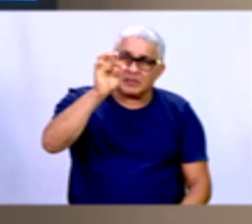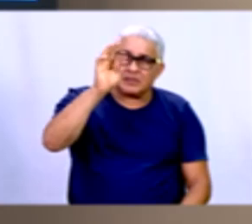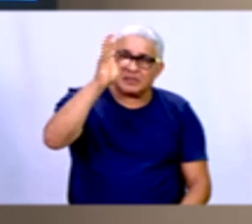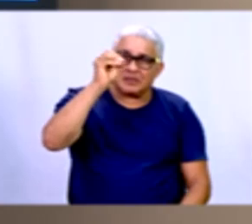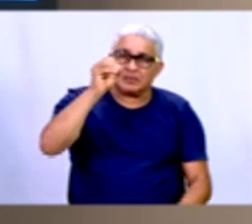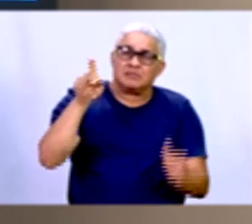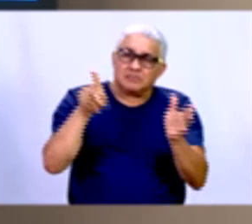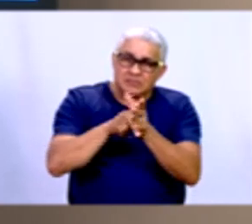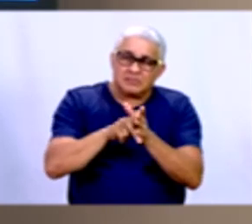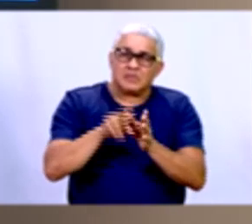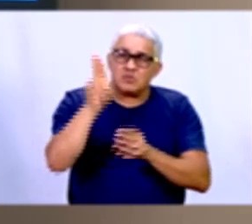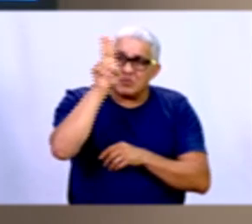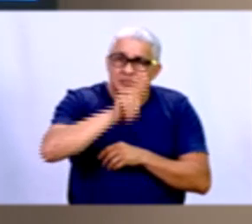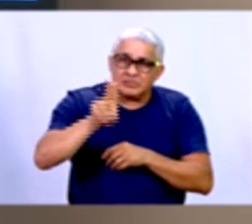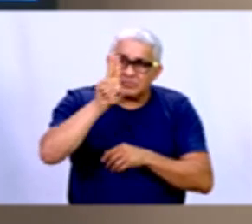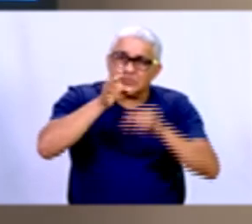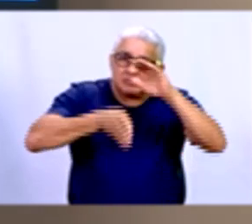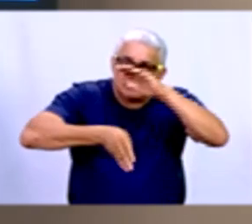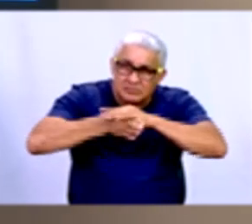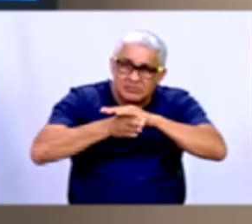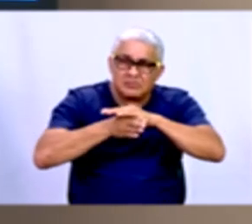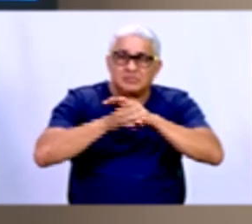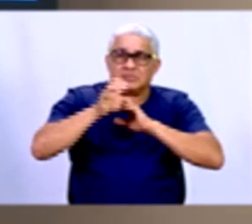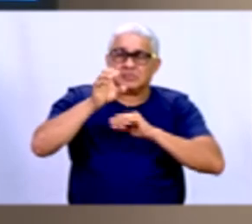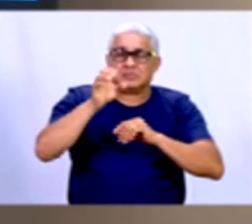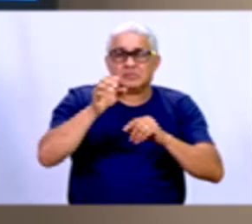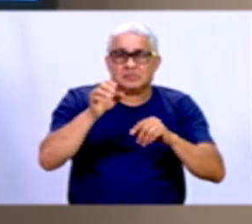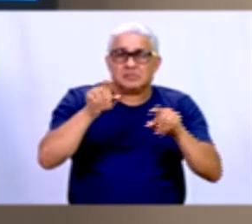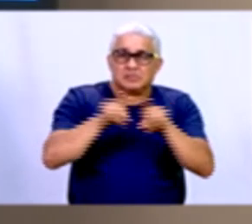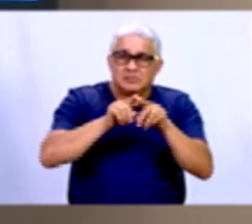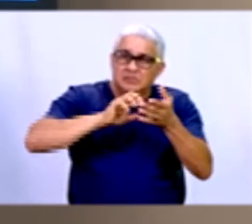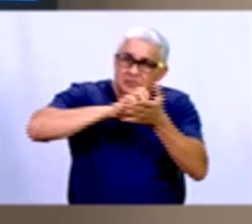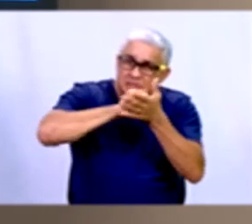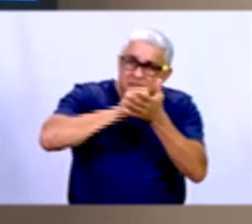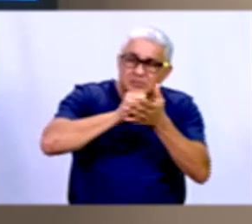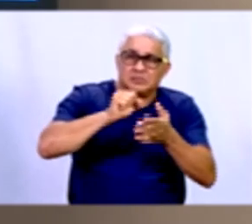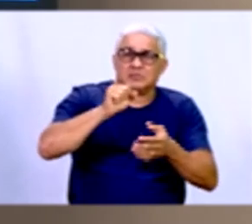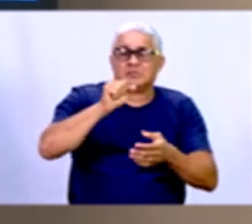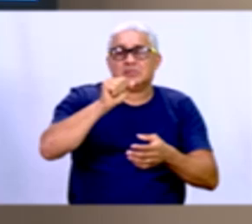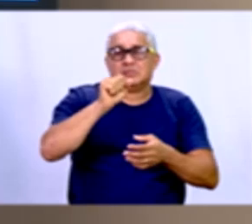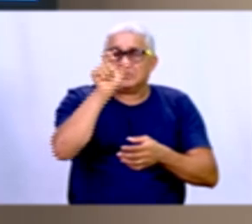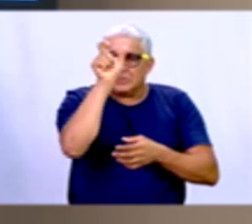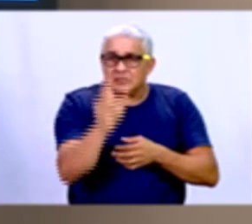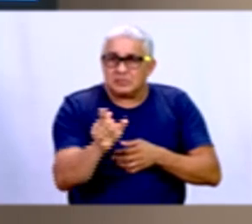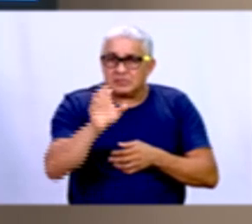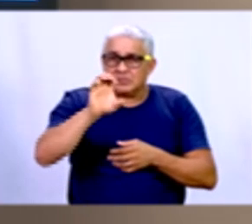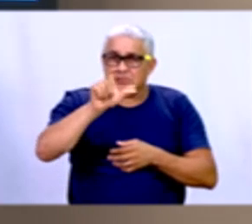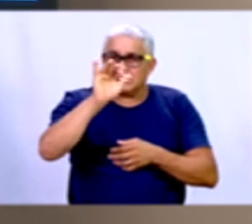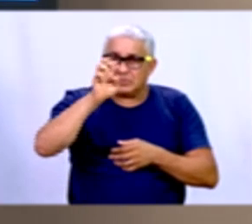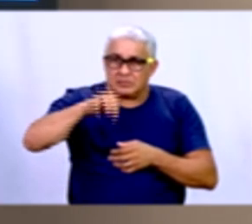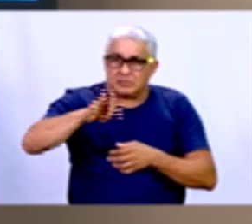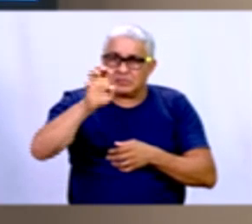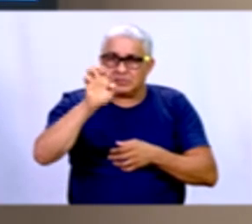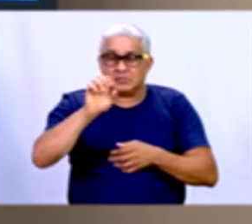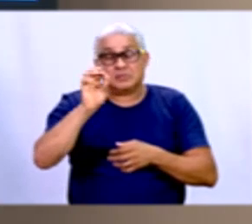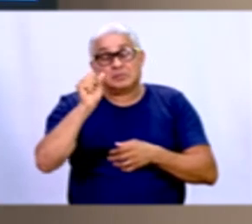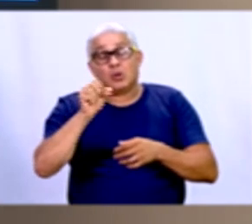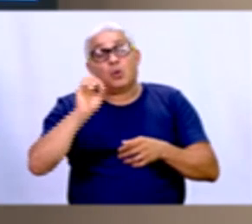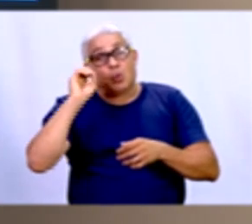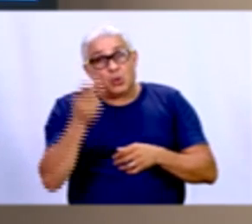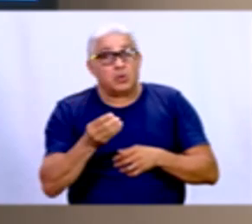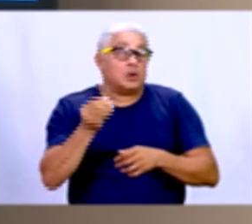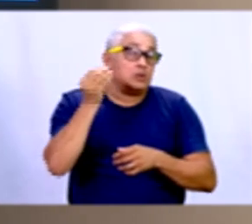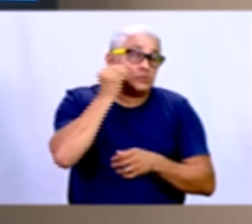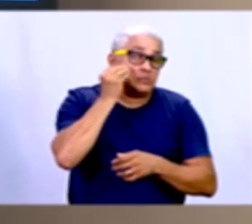que diga cadastro de clientes, ou cadastro de funcionários, ou tela de consulta,